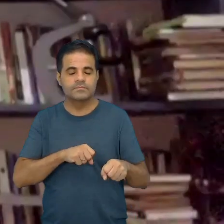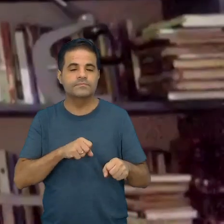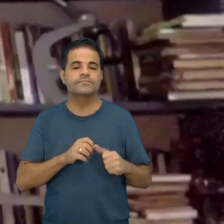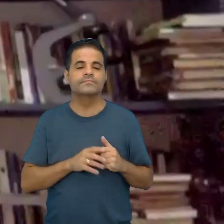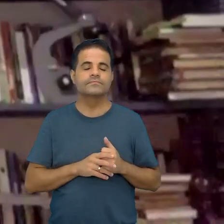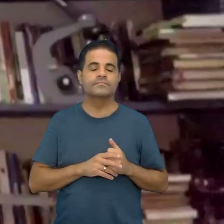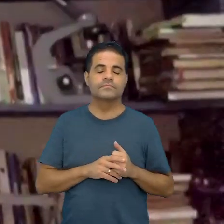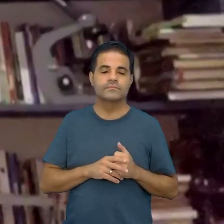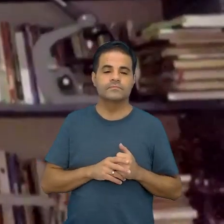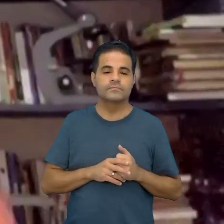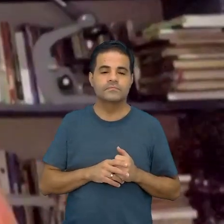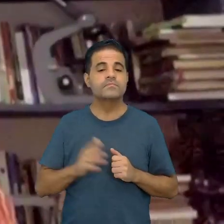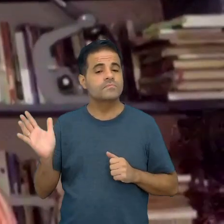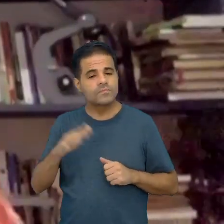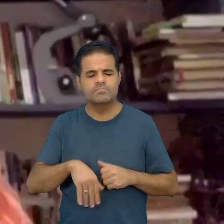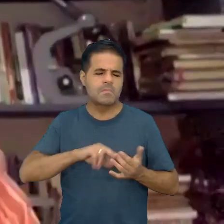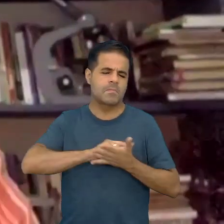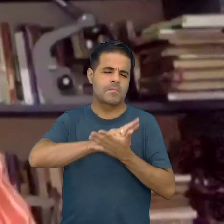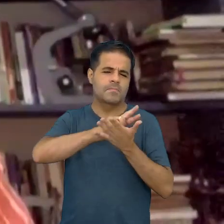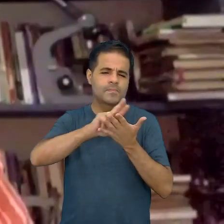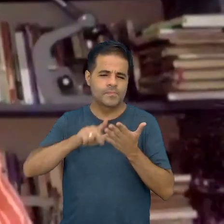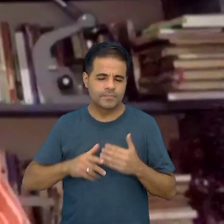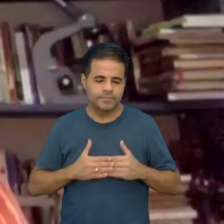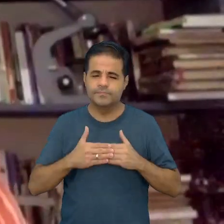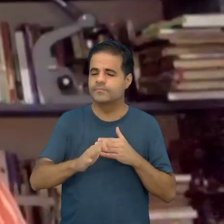hoje, que vem recheada aí